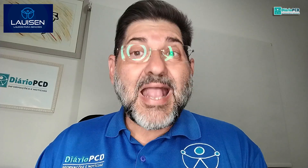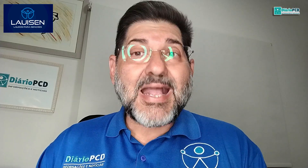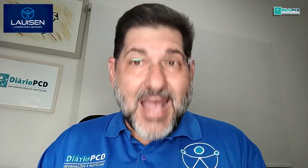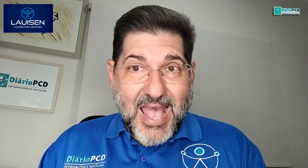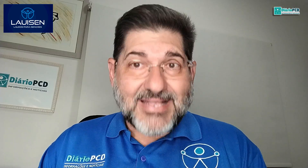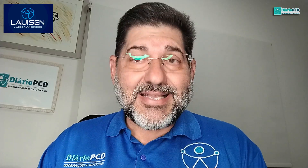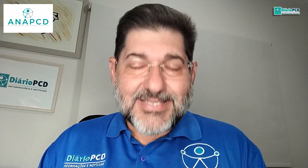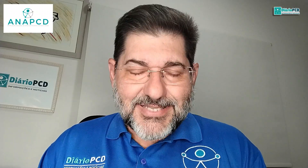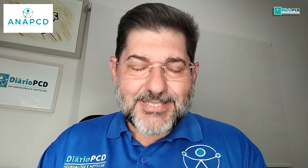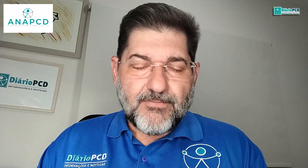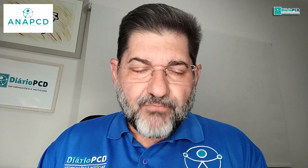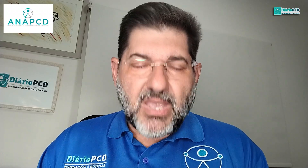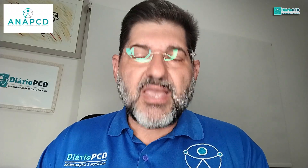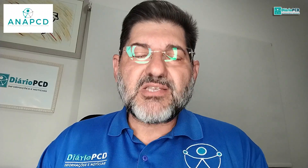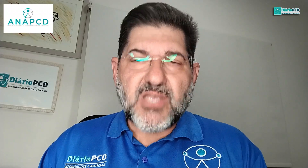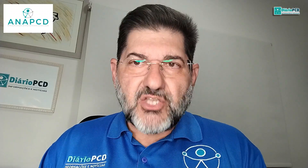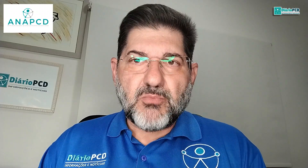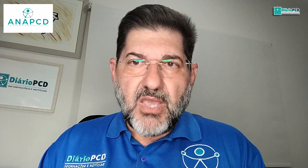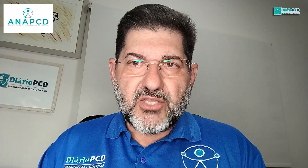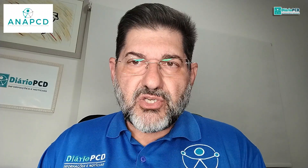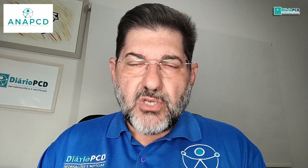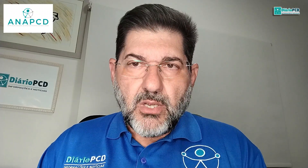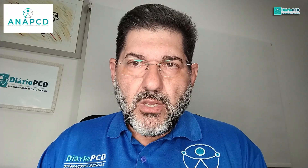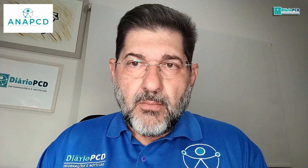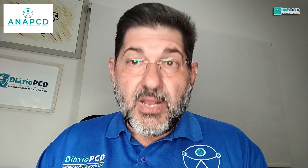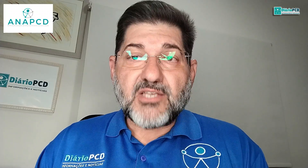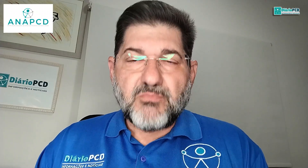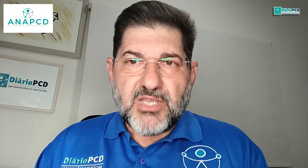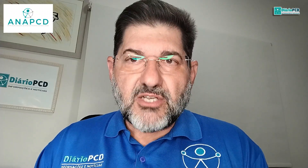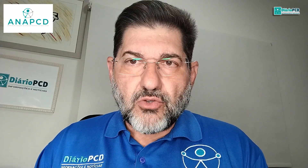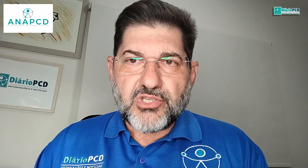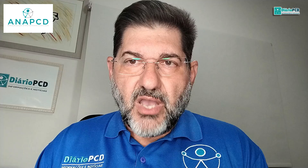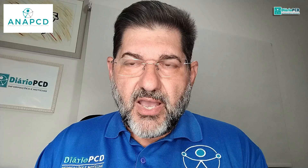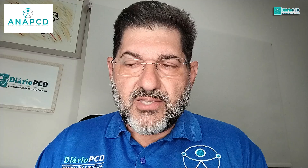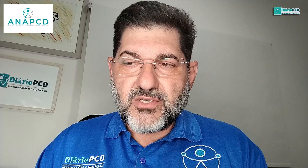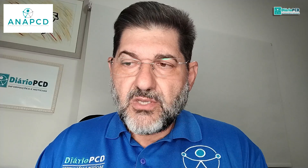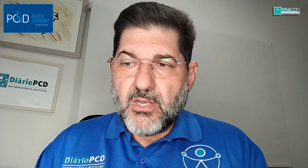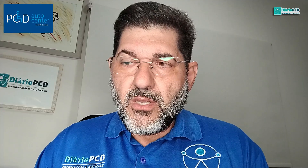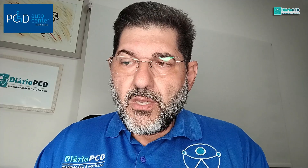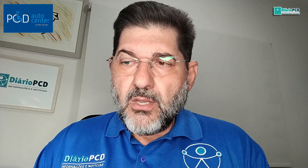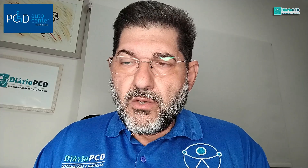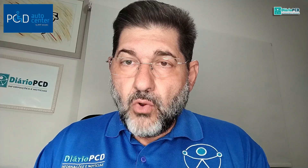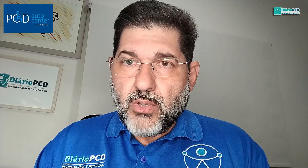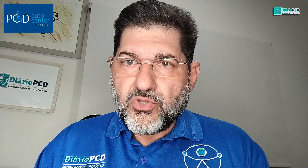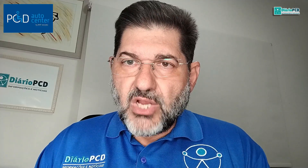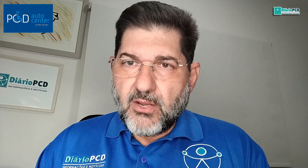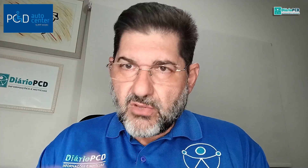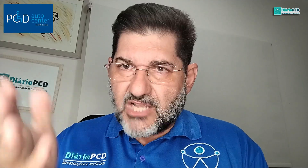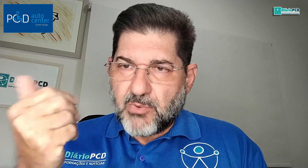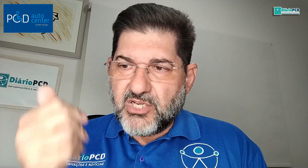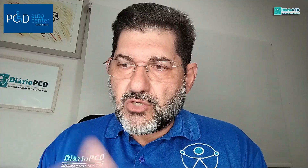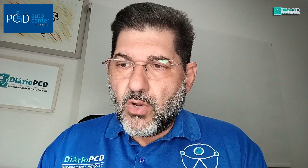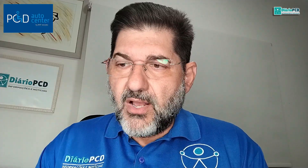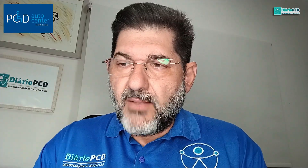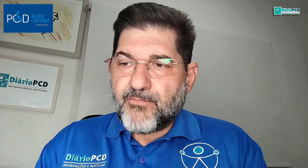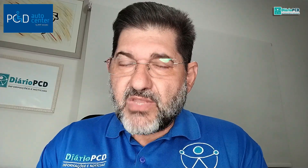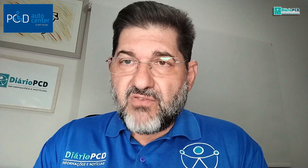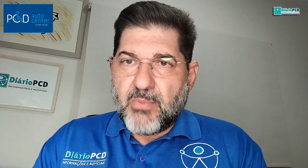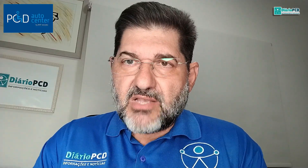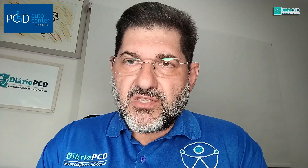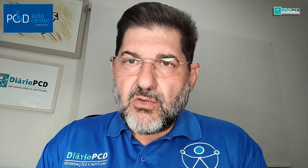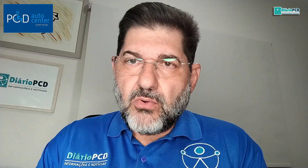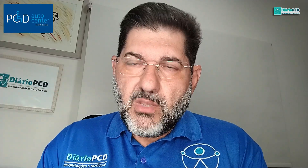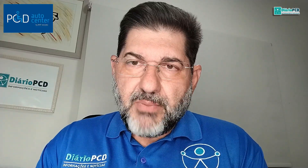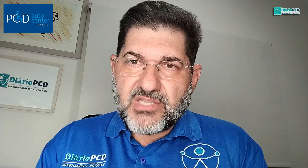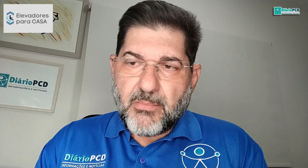foram atacadas recentemente pelas mídias sociais no Rio de Janeiro. Traz pra gente, Roland,